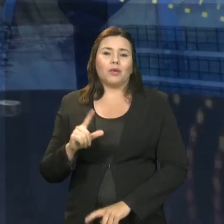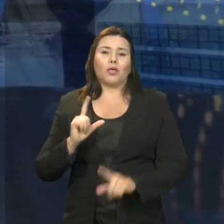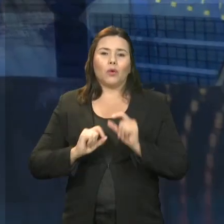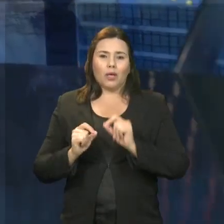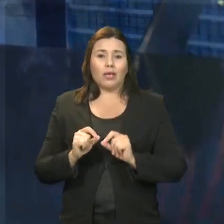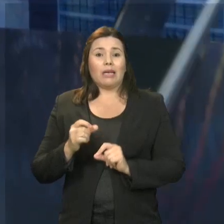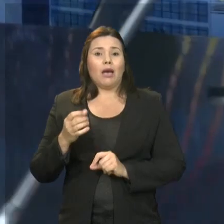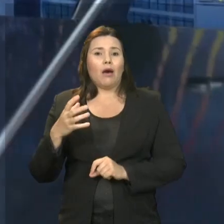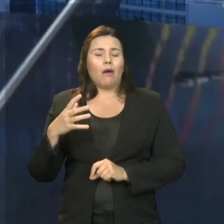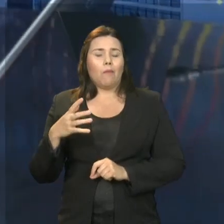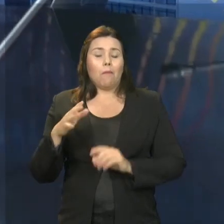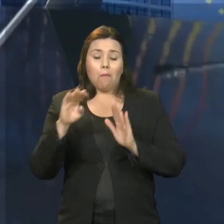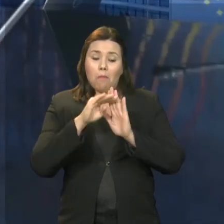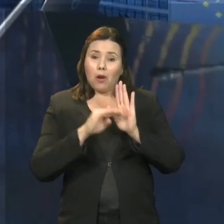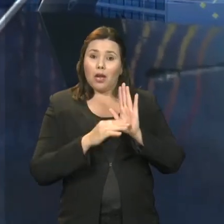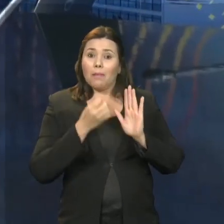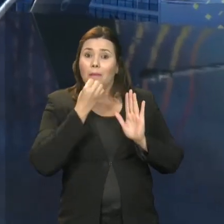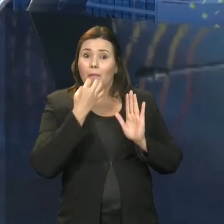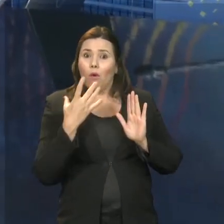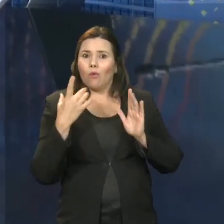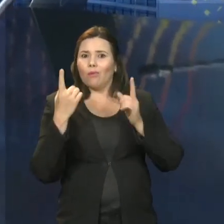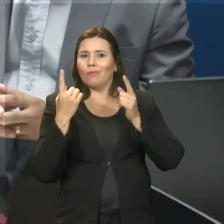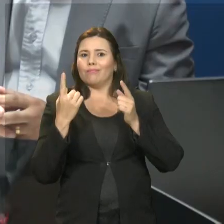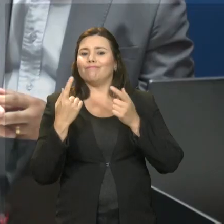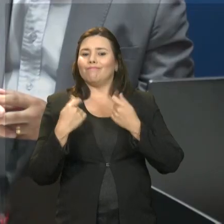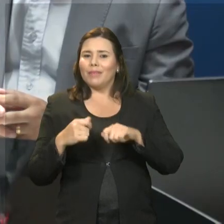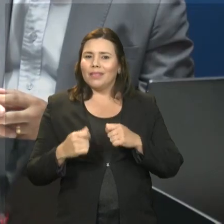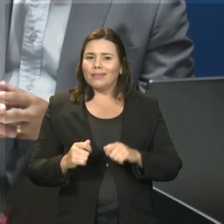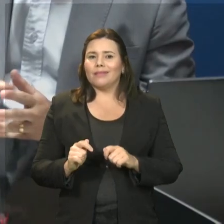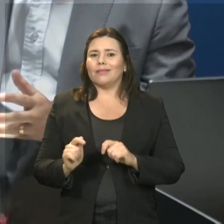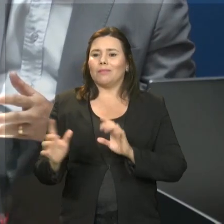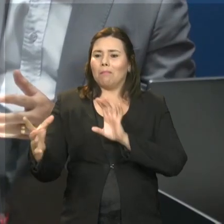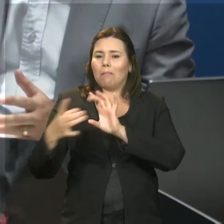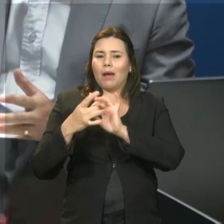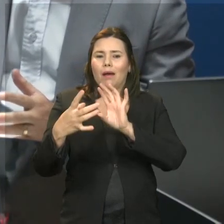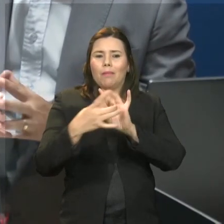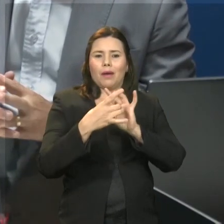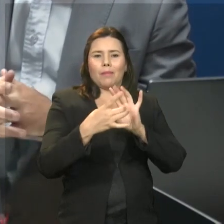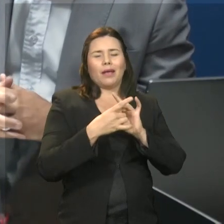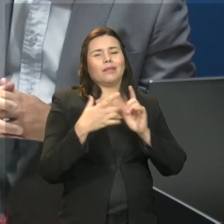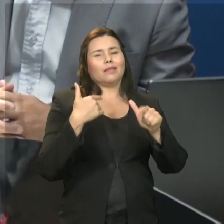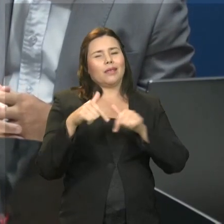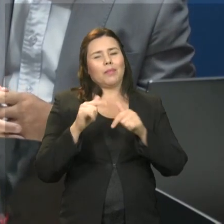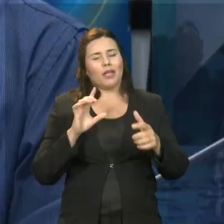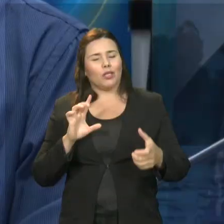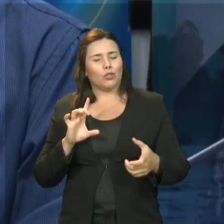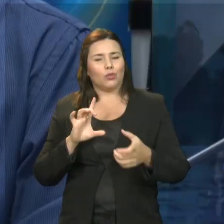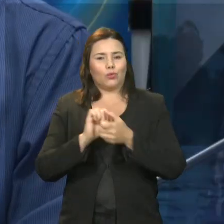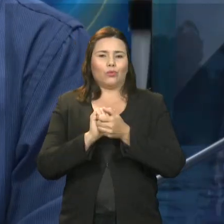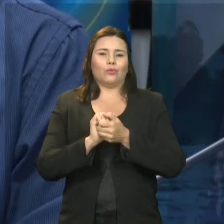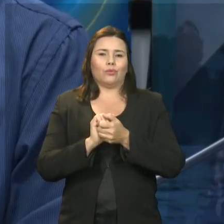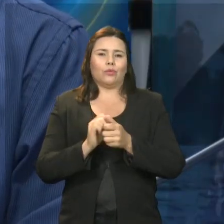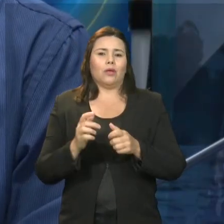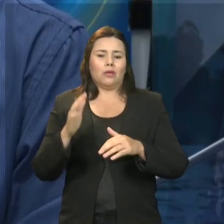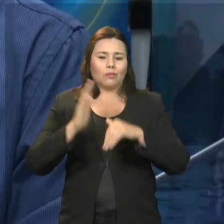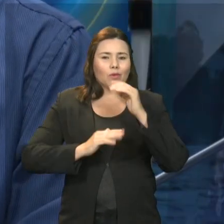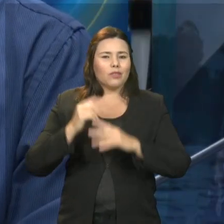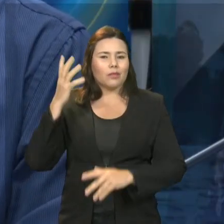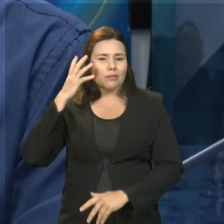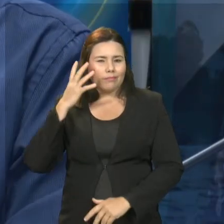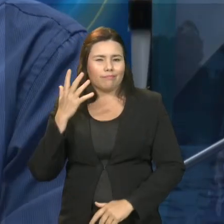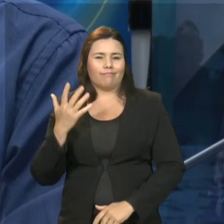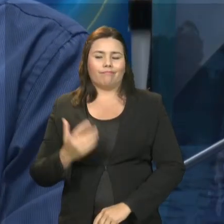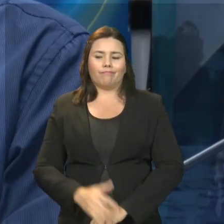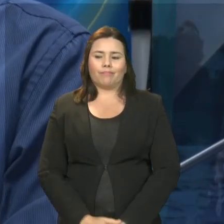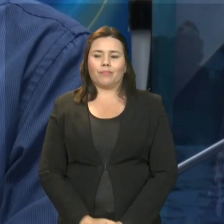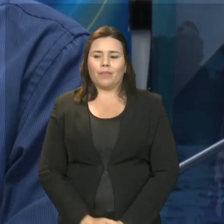bom programa tem muitas pessoas envolvidas. Ou melhor, muitos radialistas. Tem toda uma equipe envolvida, né?